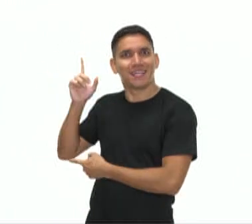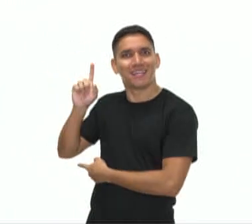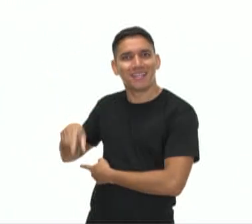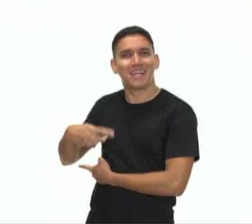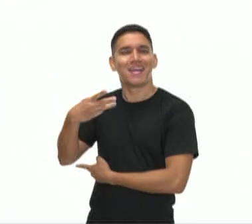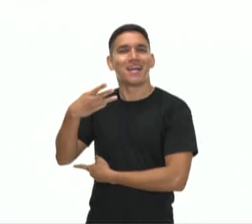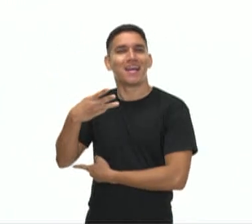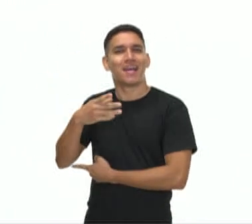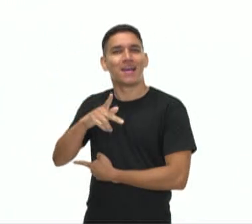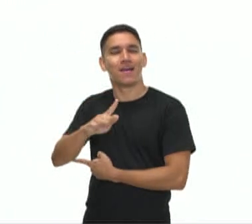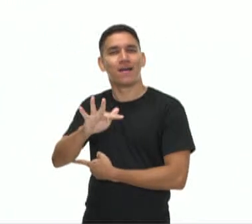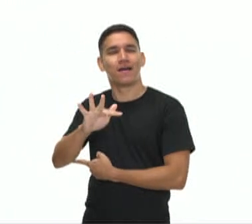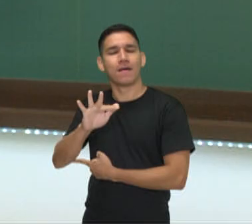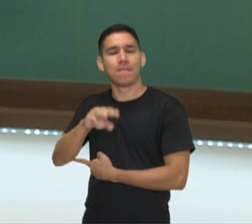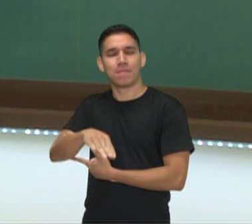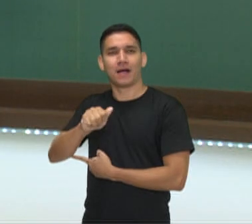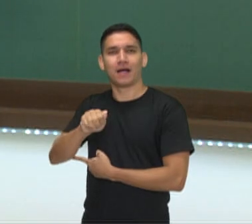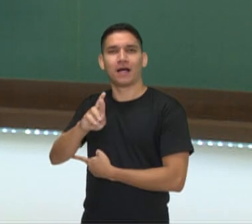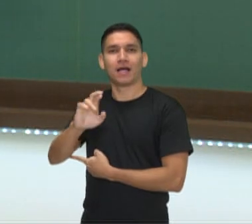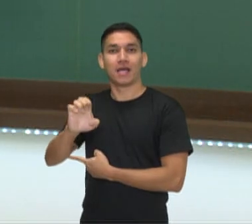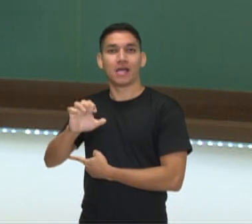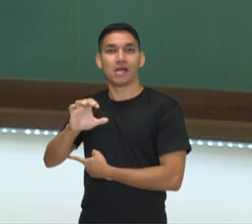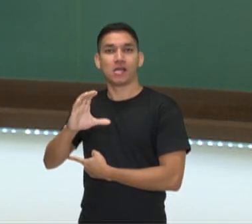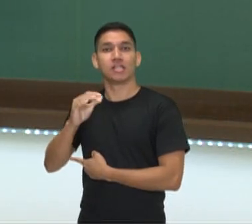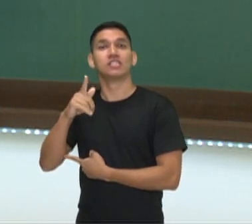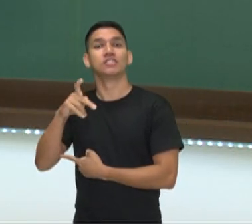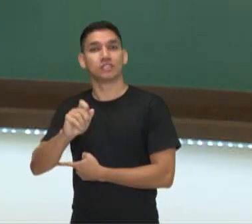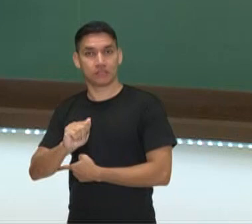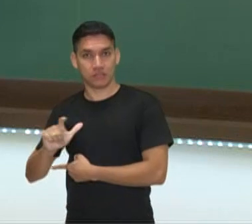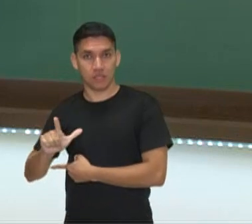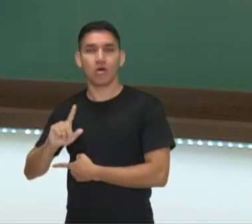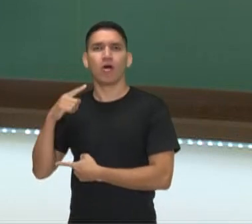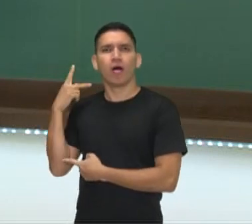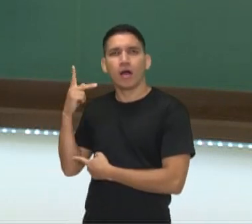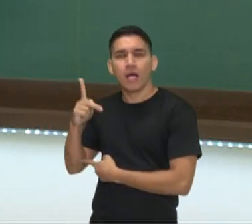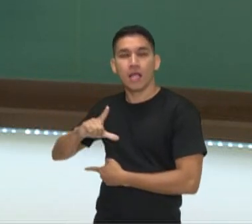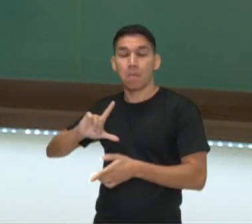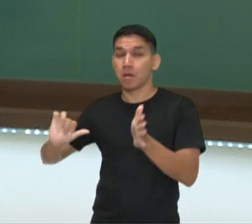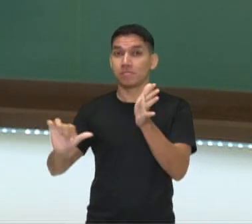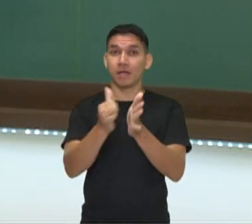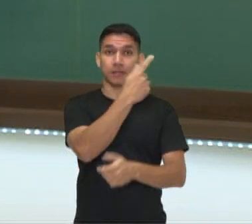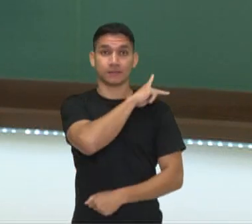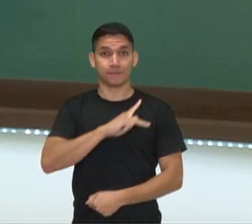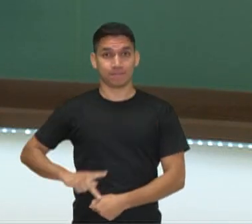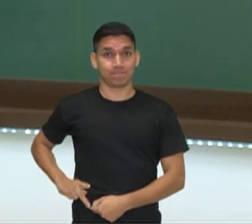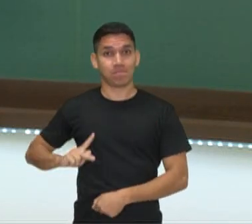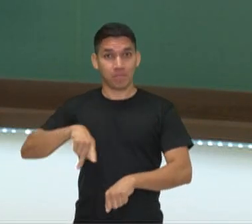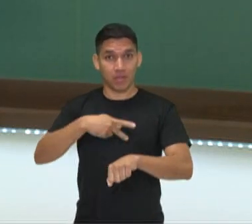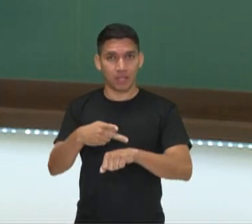Fonseca, primeiro presidente da nossa República. O primeiro presidente do país, então, em